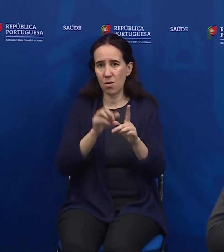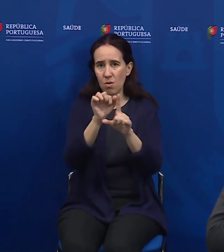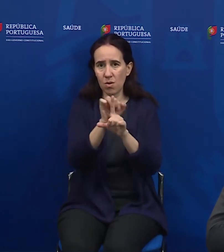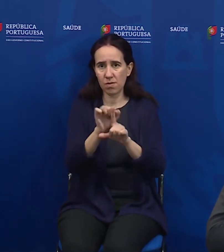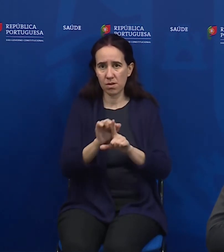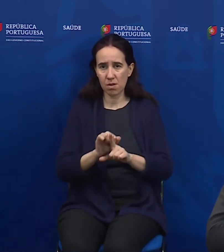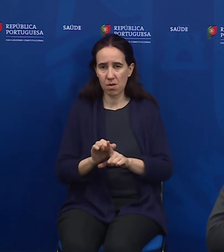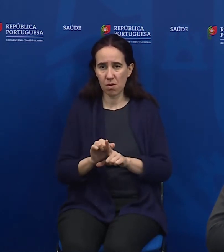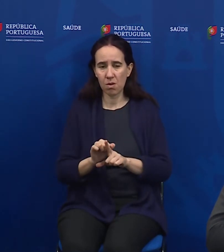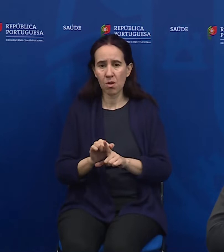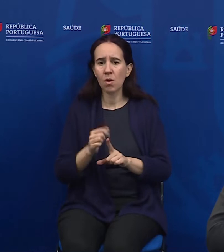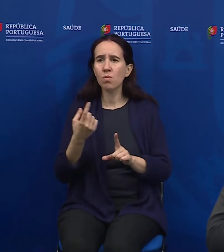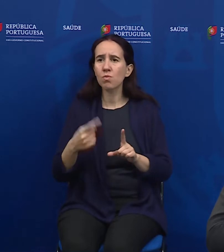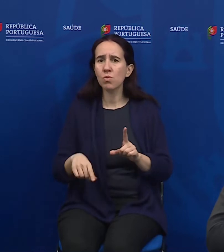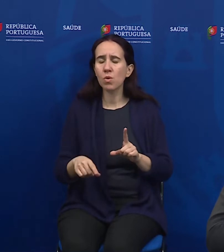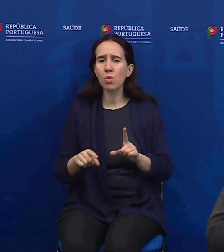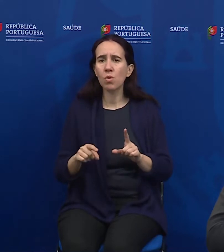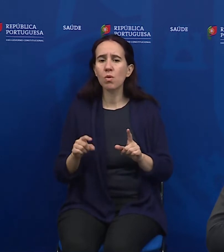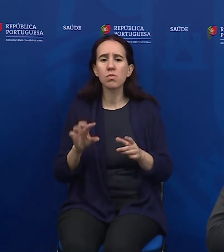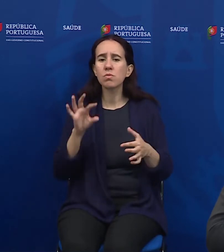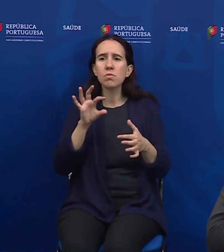retificação, tem apenas um caráter